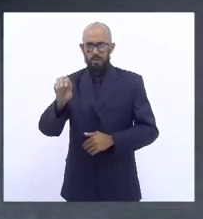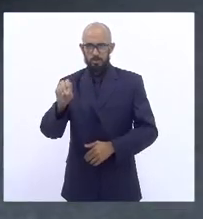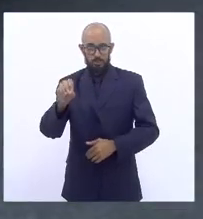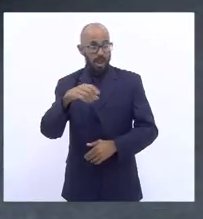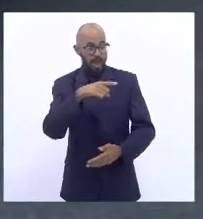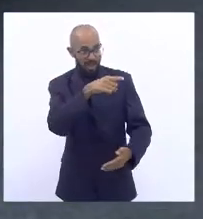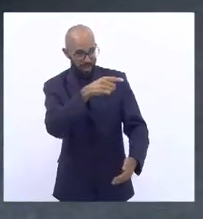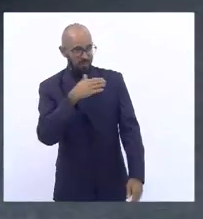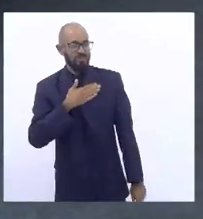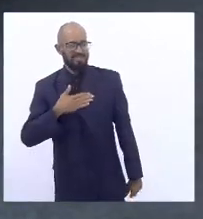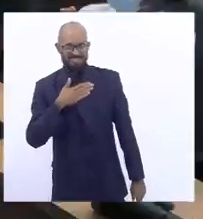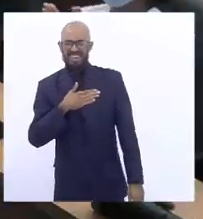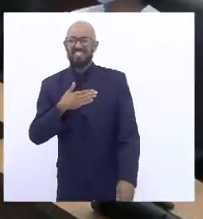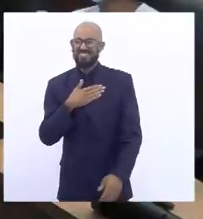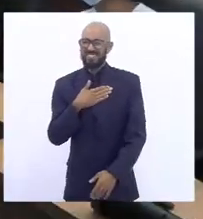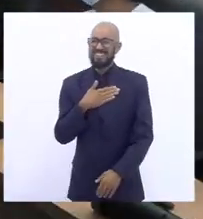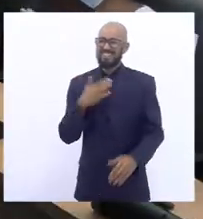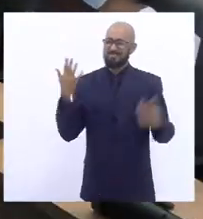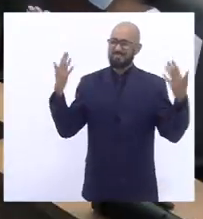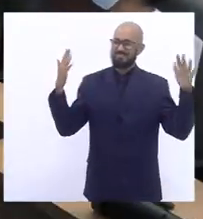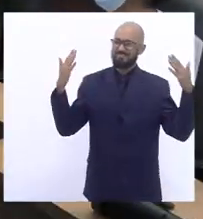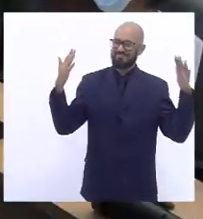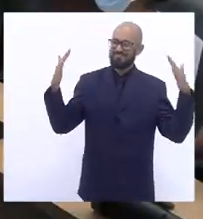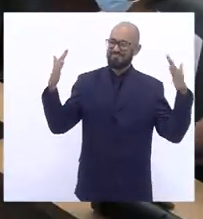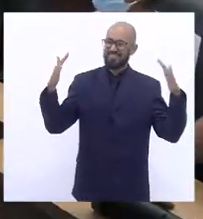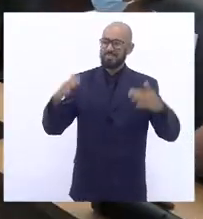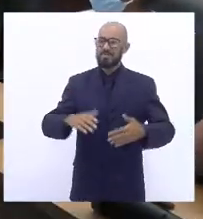Gostaram, hein? Vamos lá.